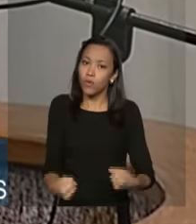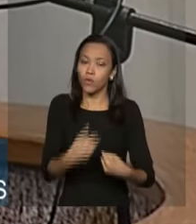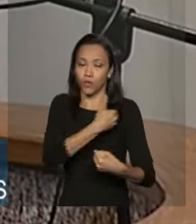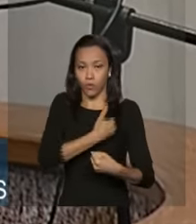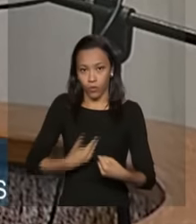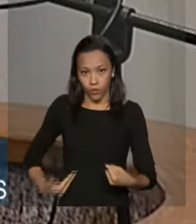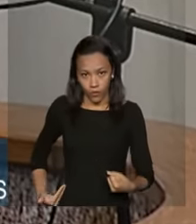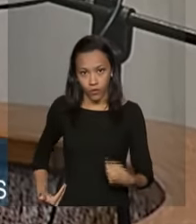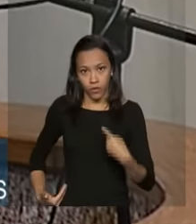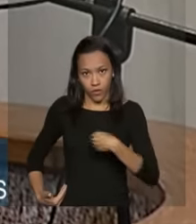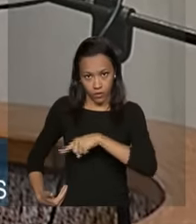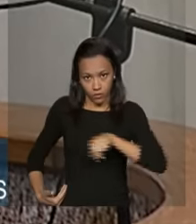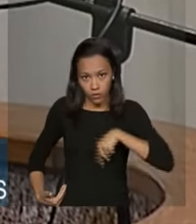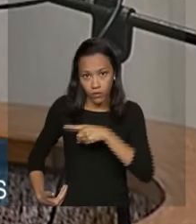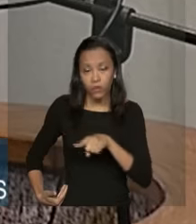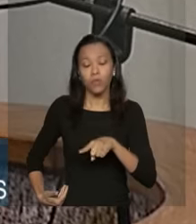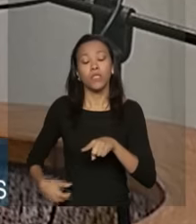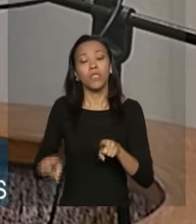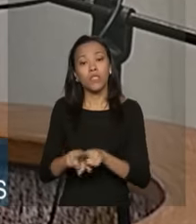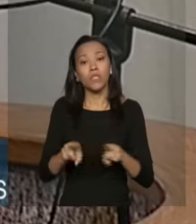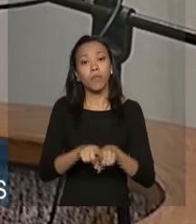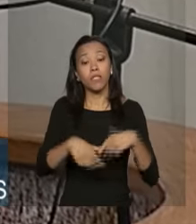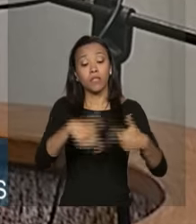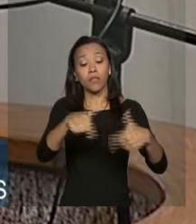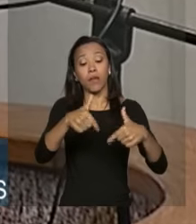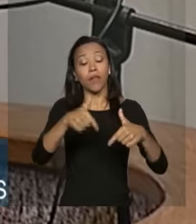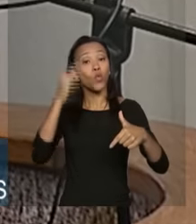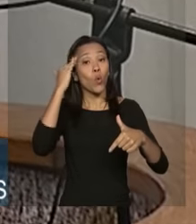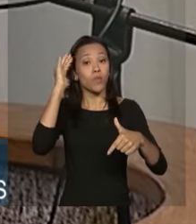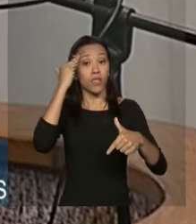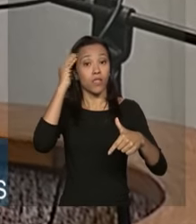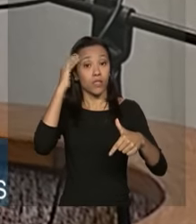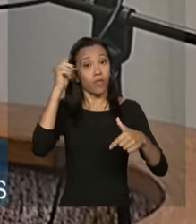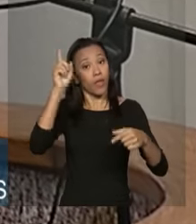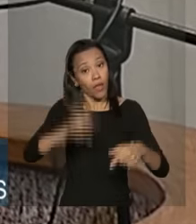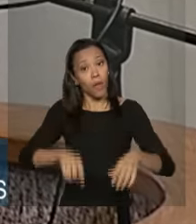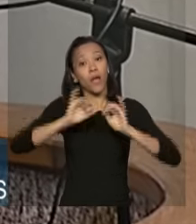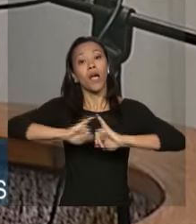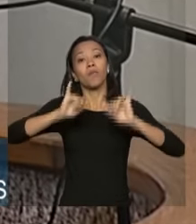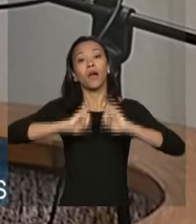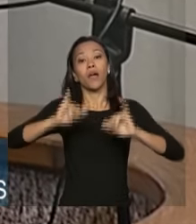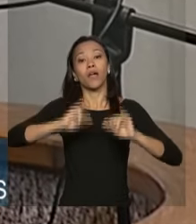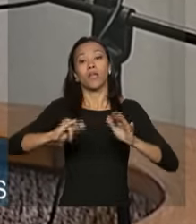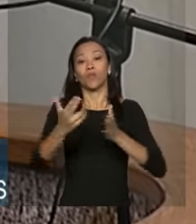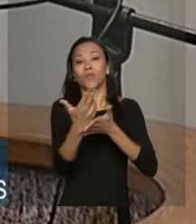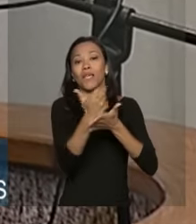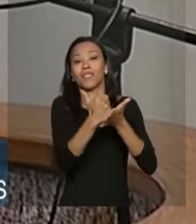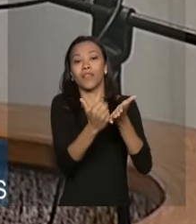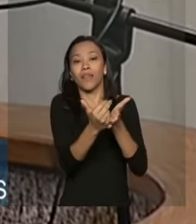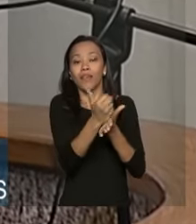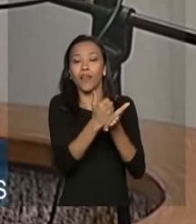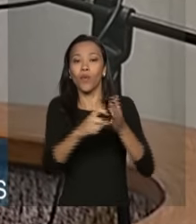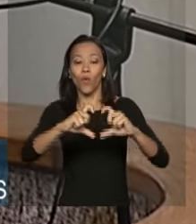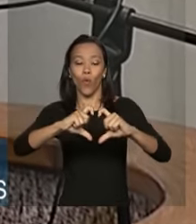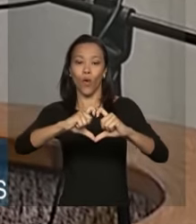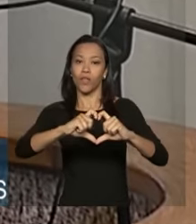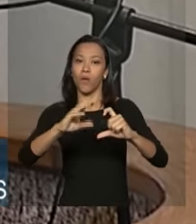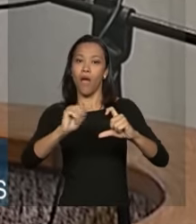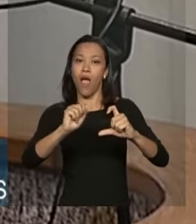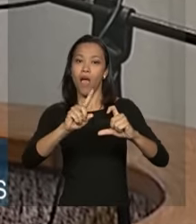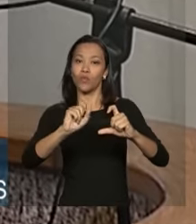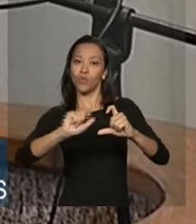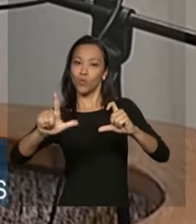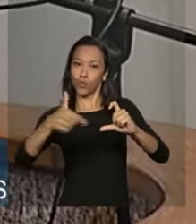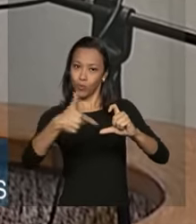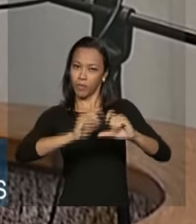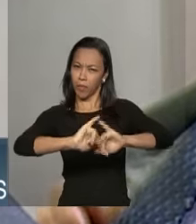das ações de conscientização como a campanha coração azul espera-se que esses números cresçam nos